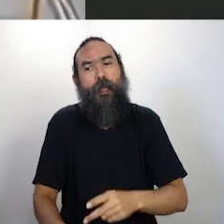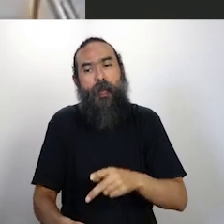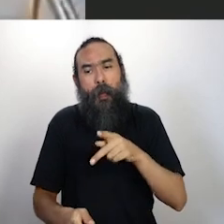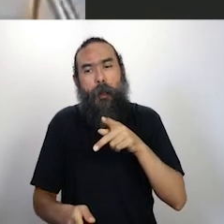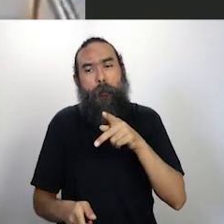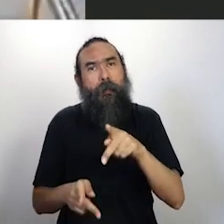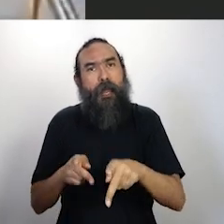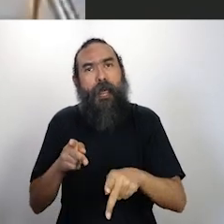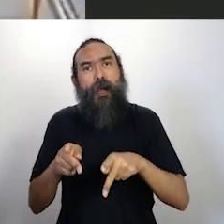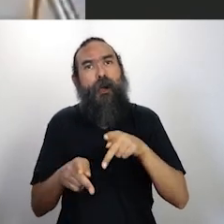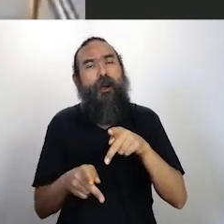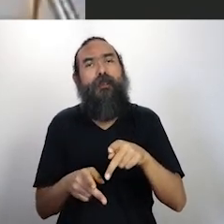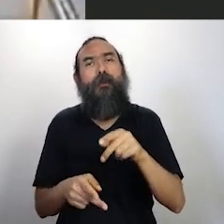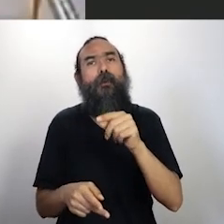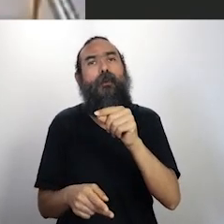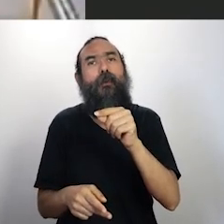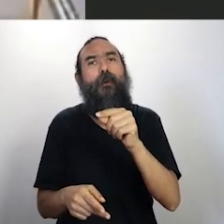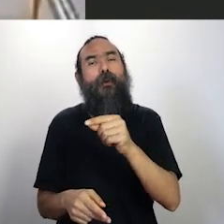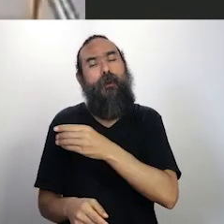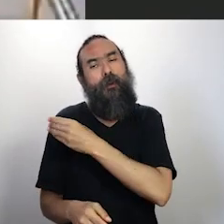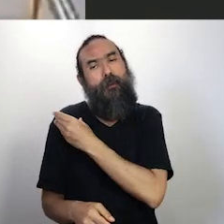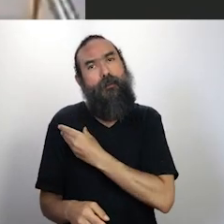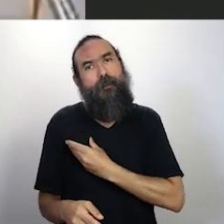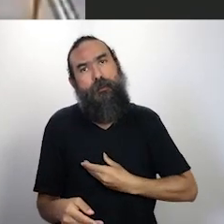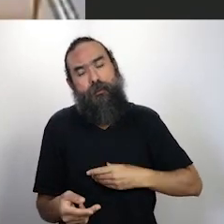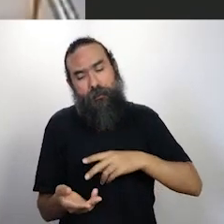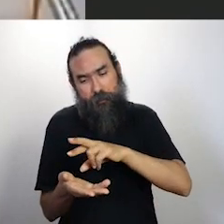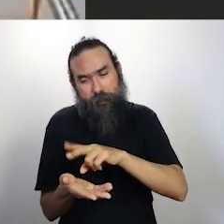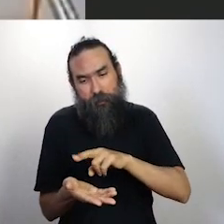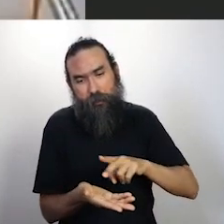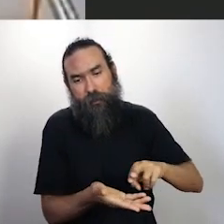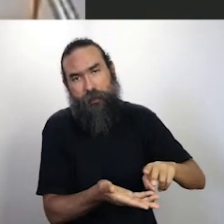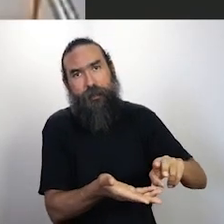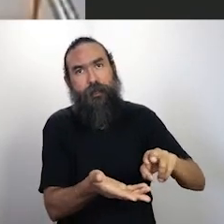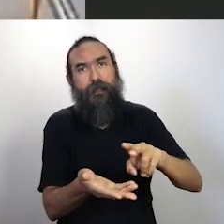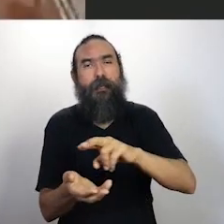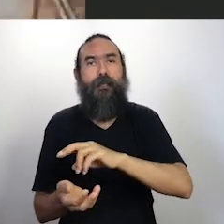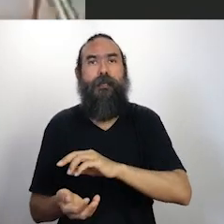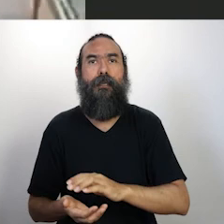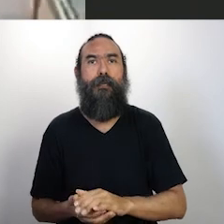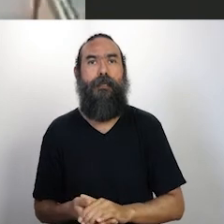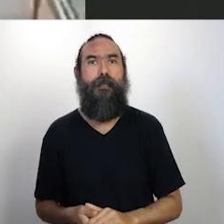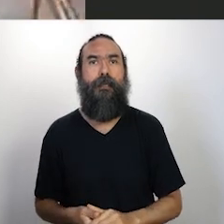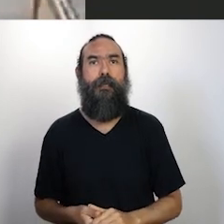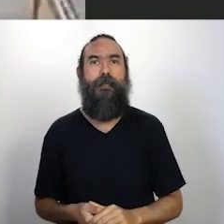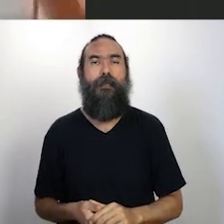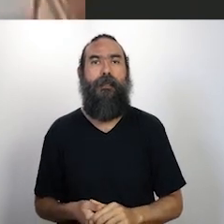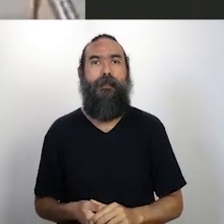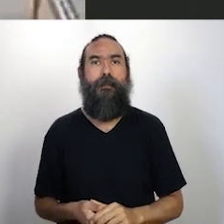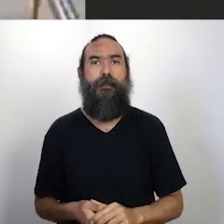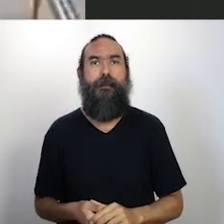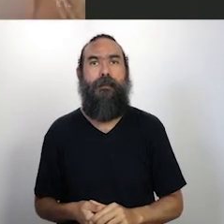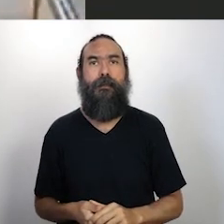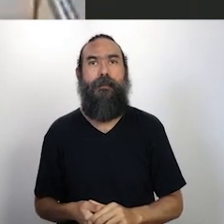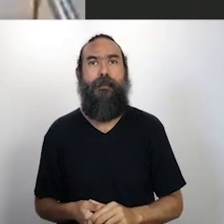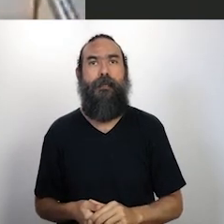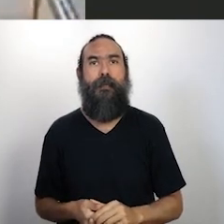para que a gente supere os conselhos inotáveis supere as questões de favorecimento ou de